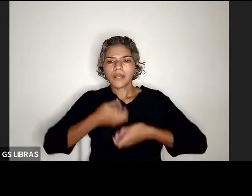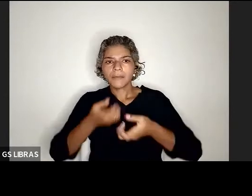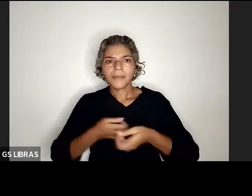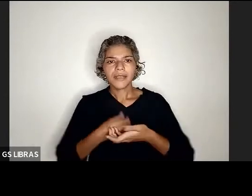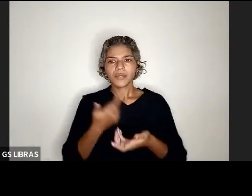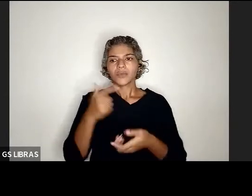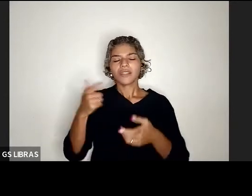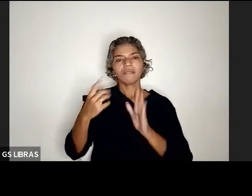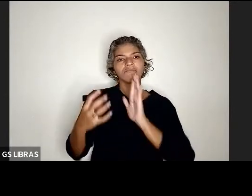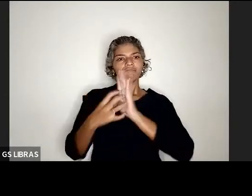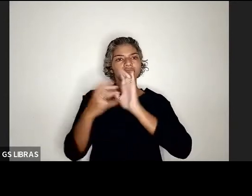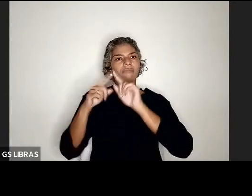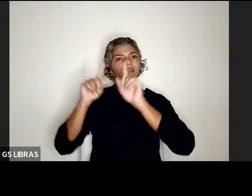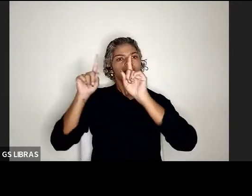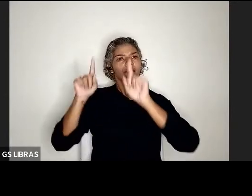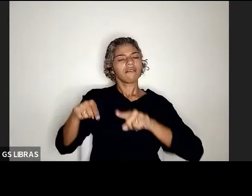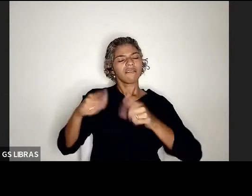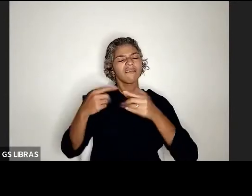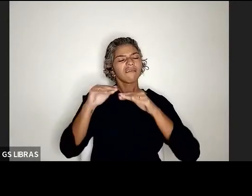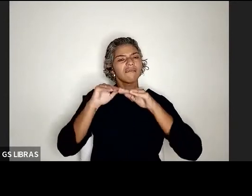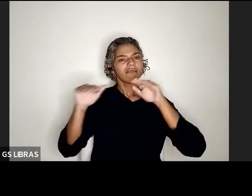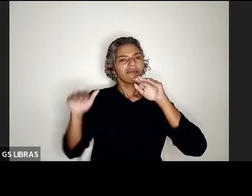na divisão do trabalho,